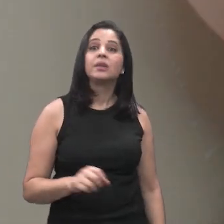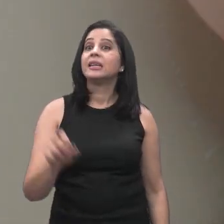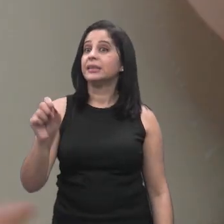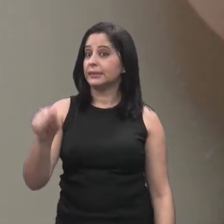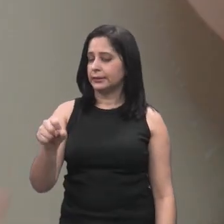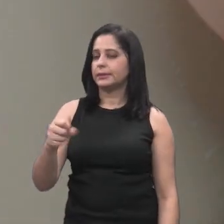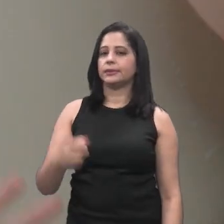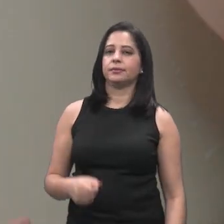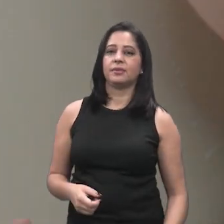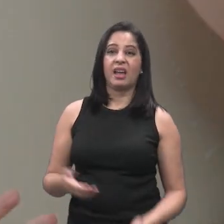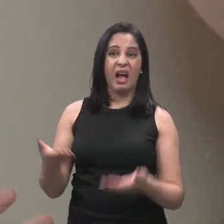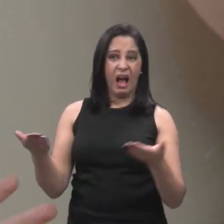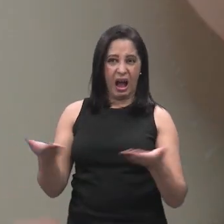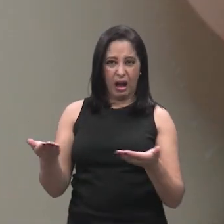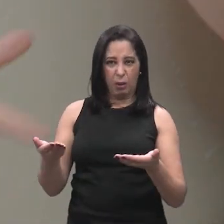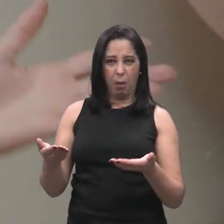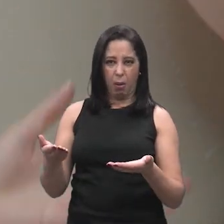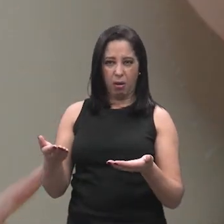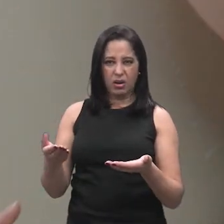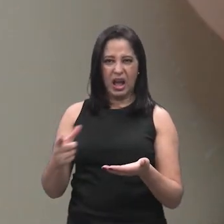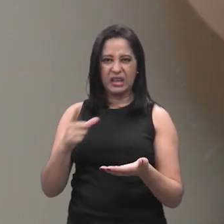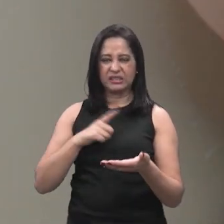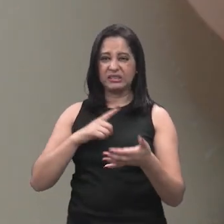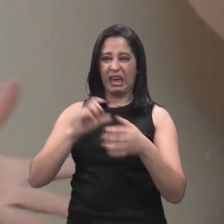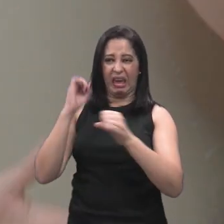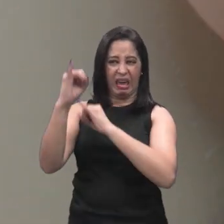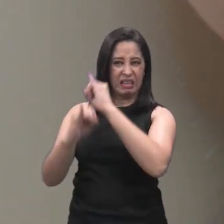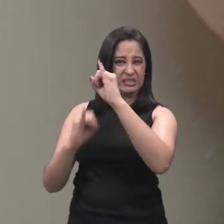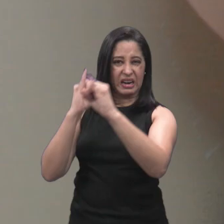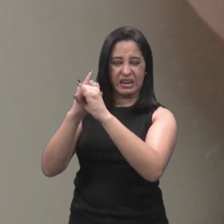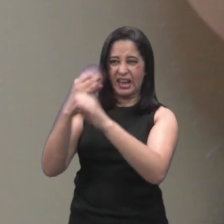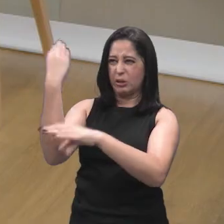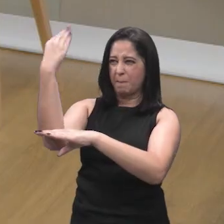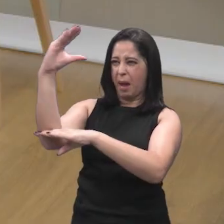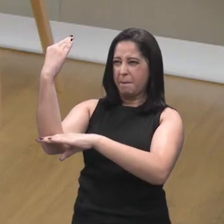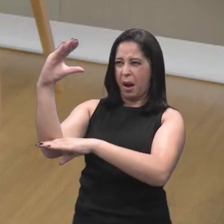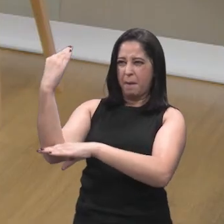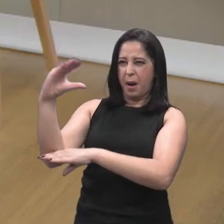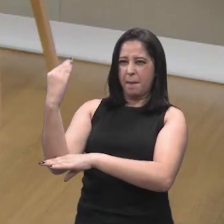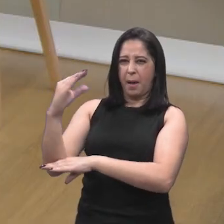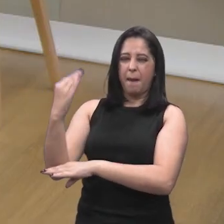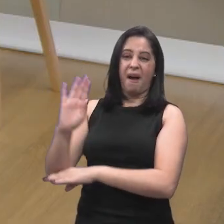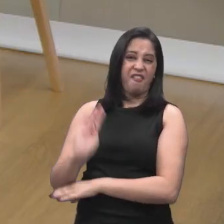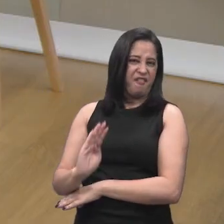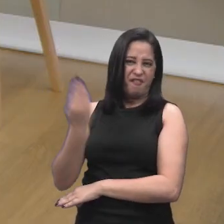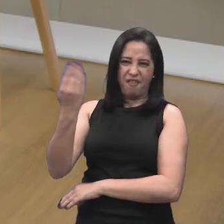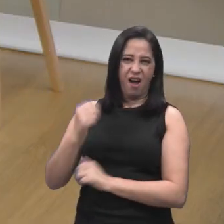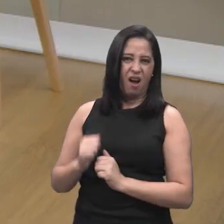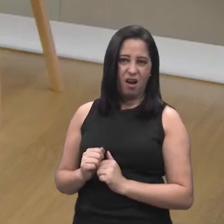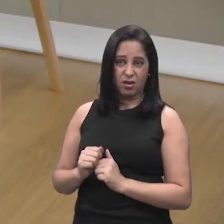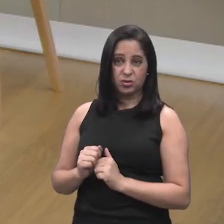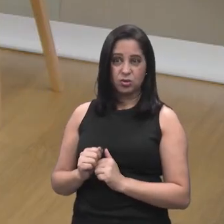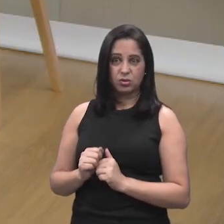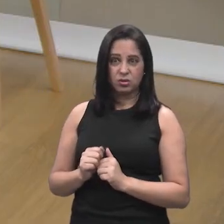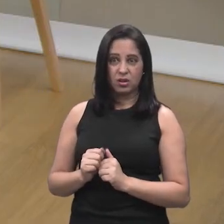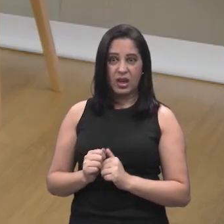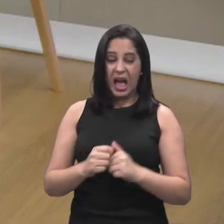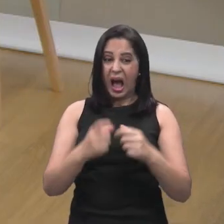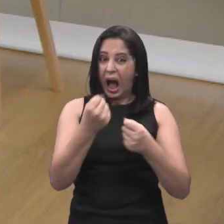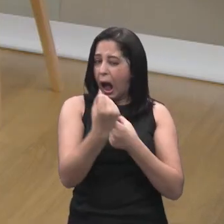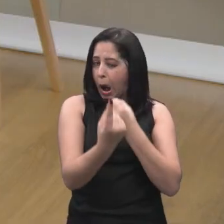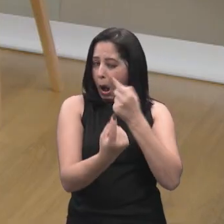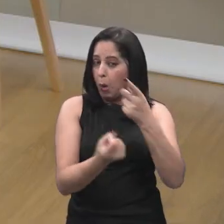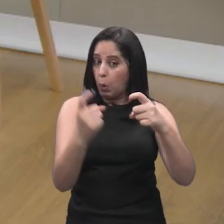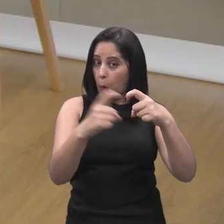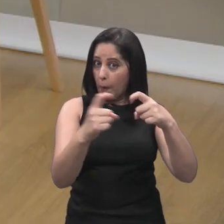aí pode custar a sua vida, né? Ou da pessoa que você ama. Hoje em dia a gente vê muitas falácias saindo da